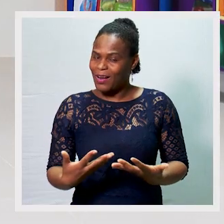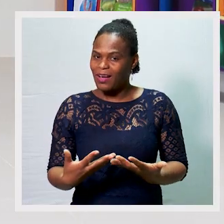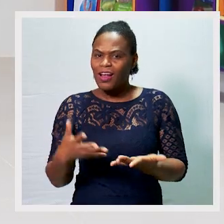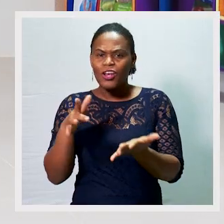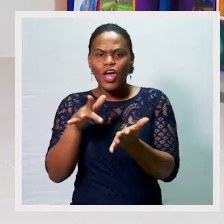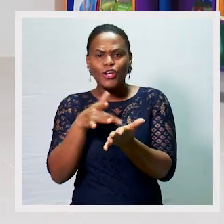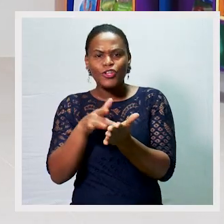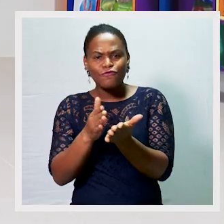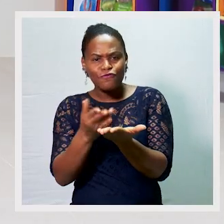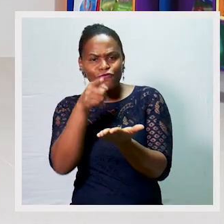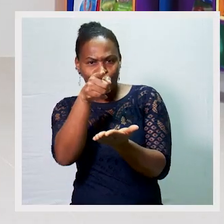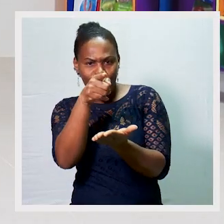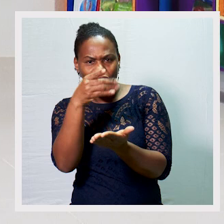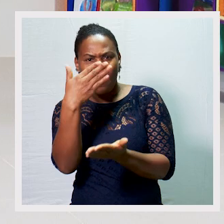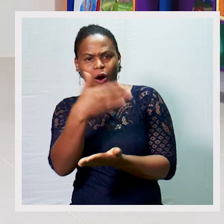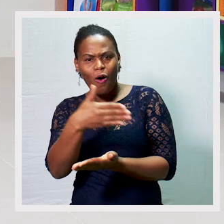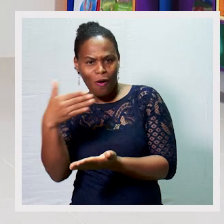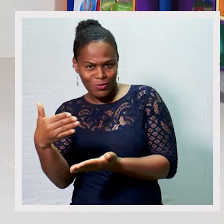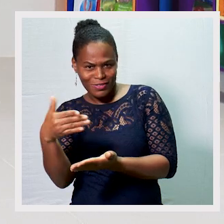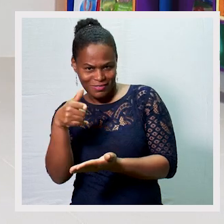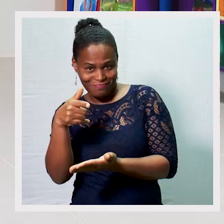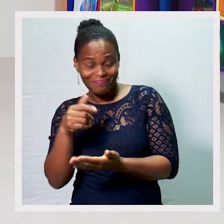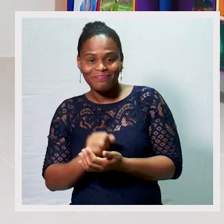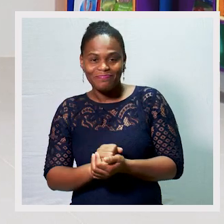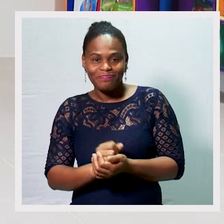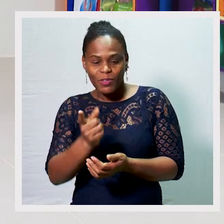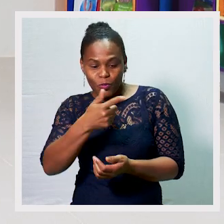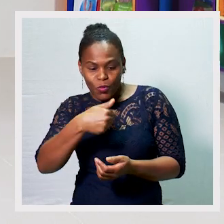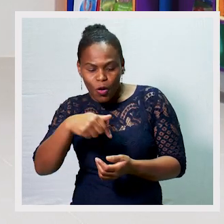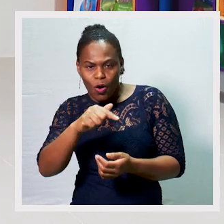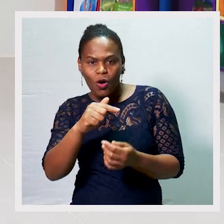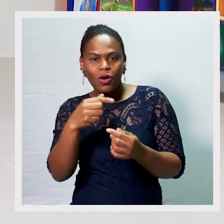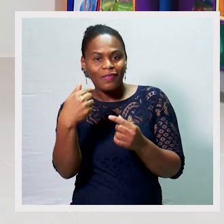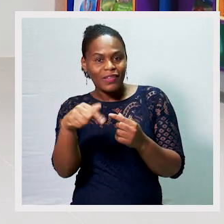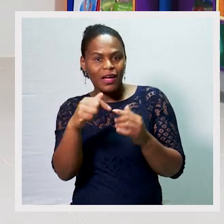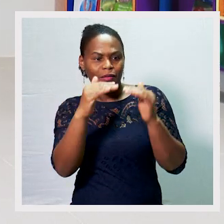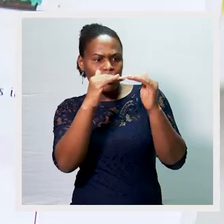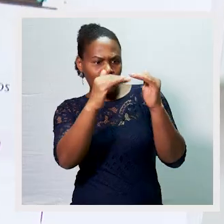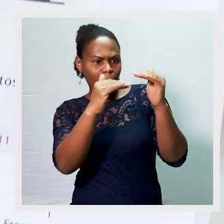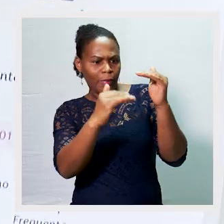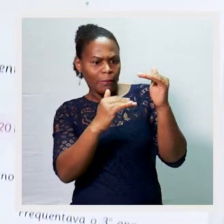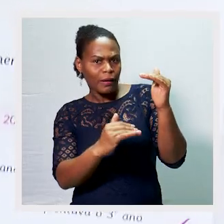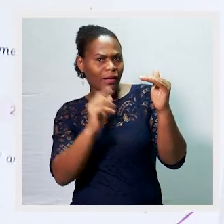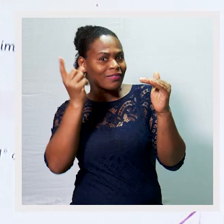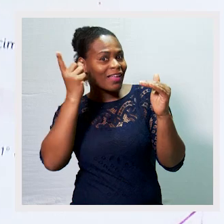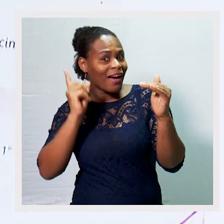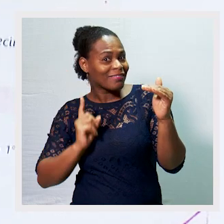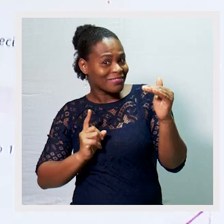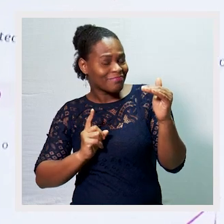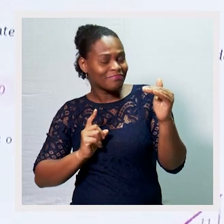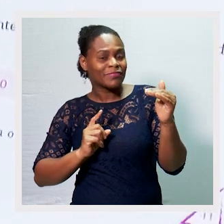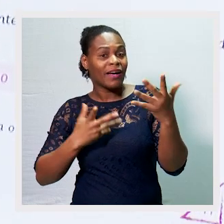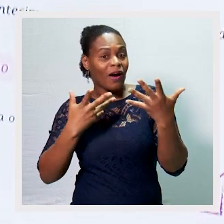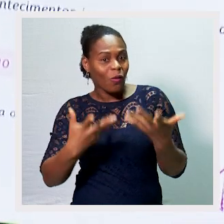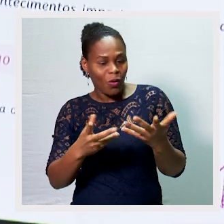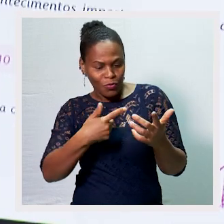Agora, na página 11 do vosso manual, nós temos uma sequência de datas. E então